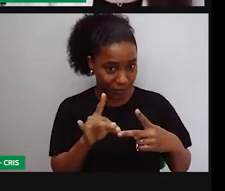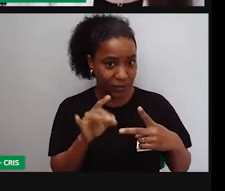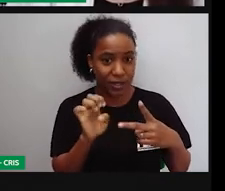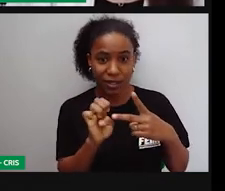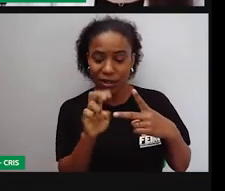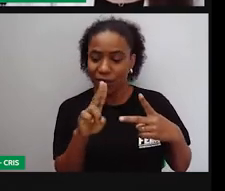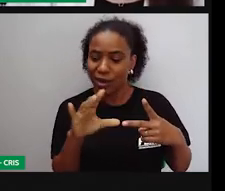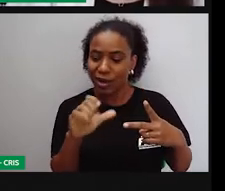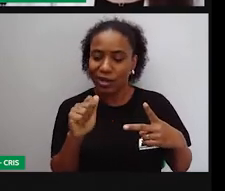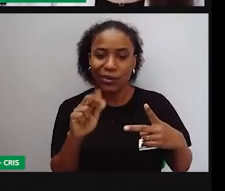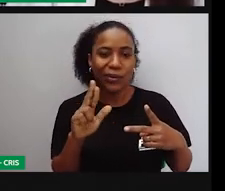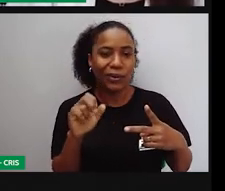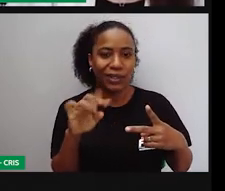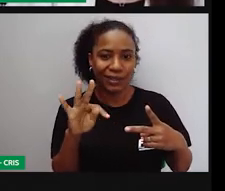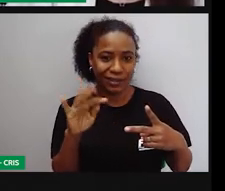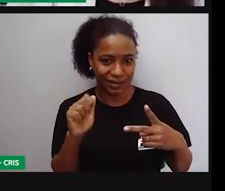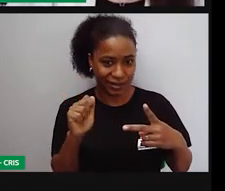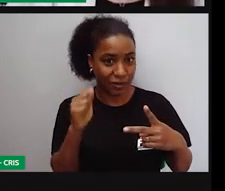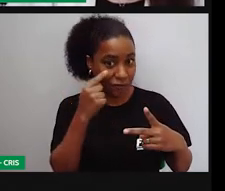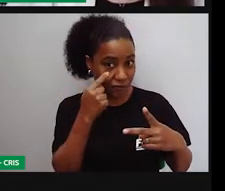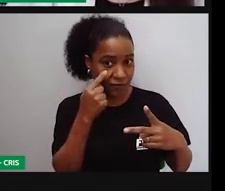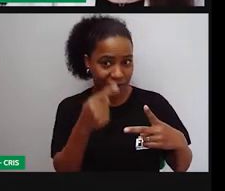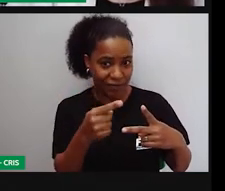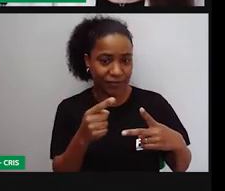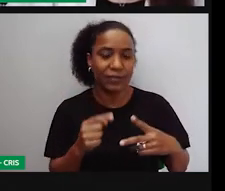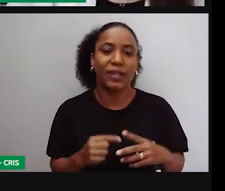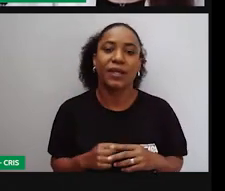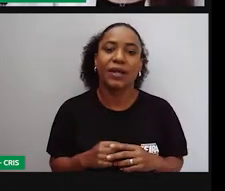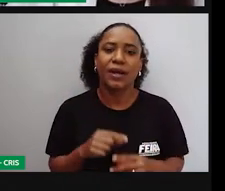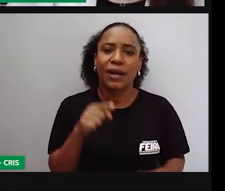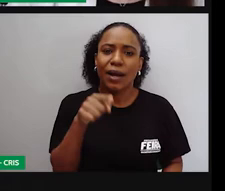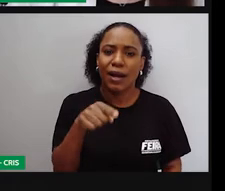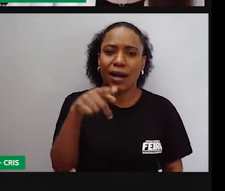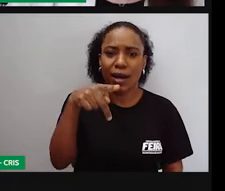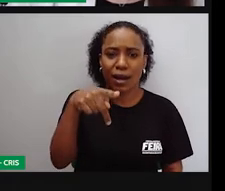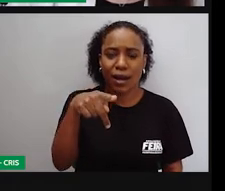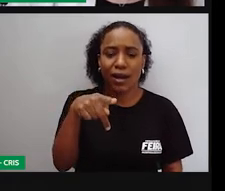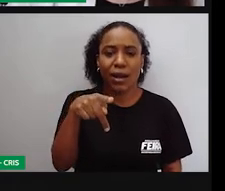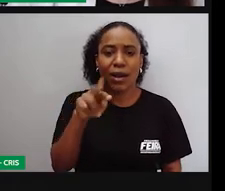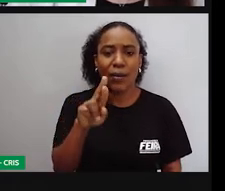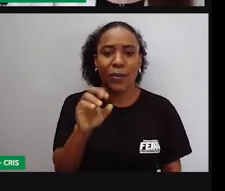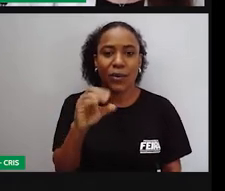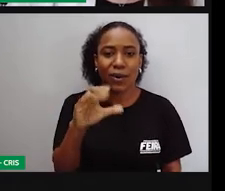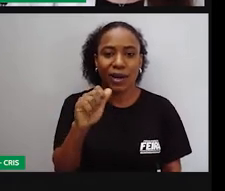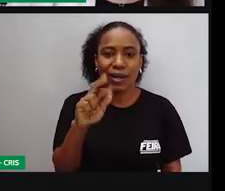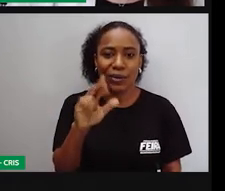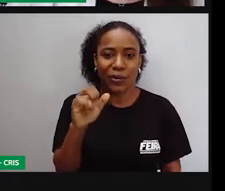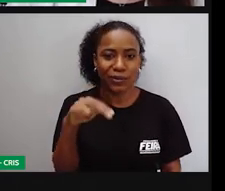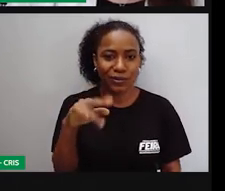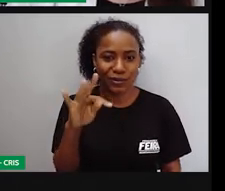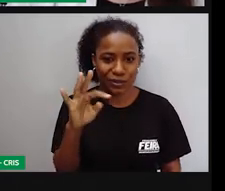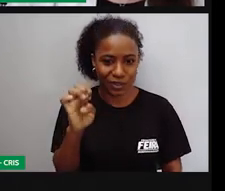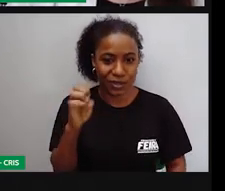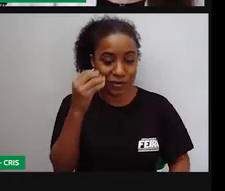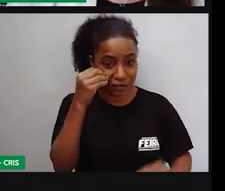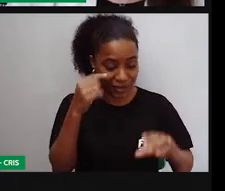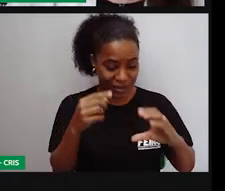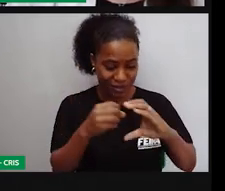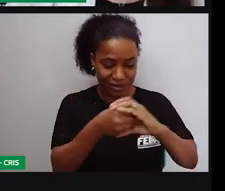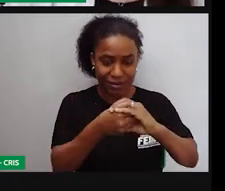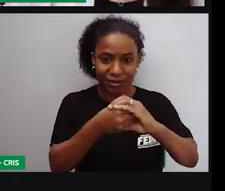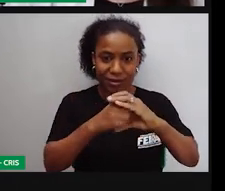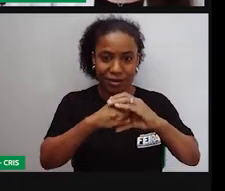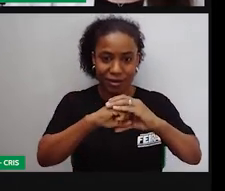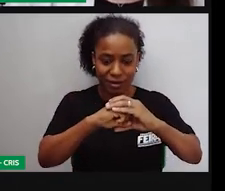célula procarionte, ela tem uma cápsula que reveste a célula externamente. Olha só essa cápsula aqui por